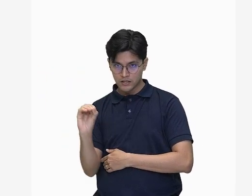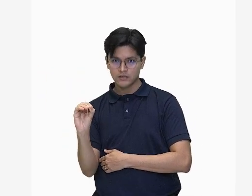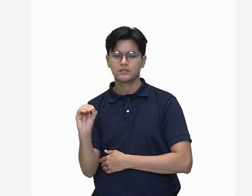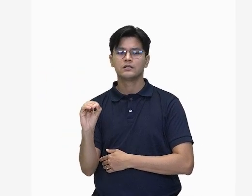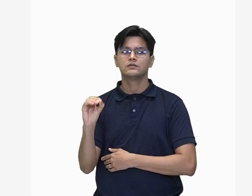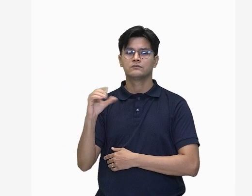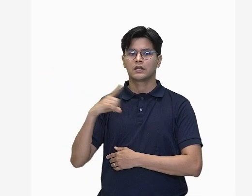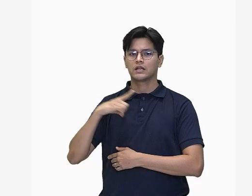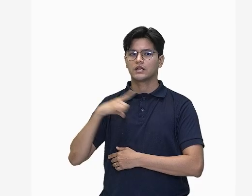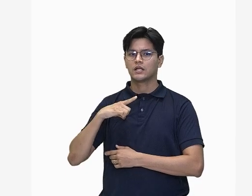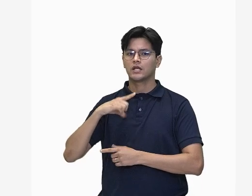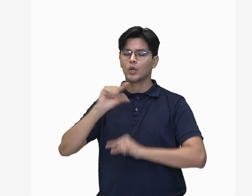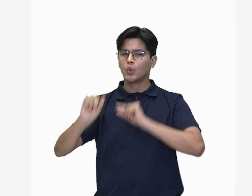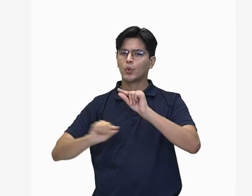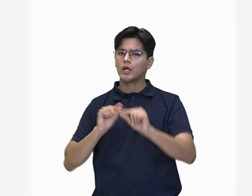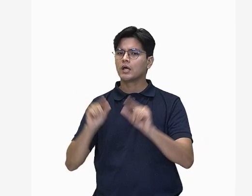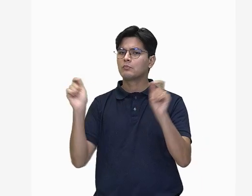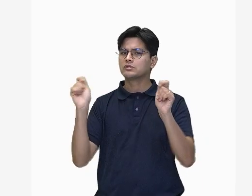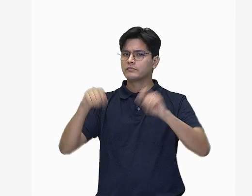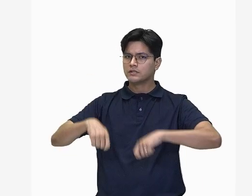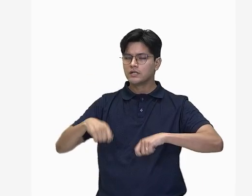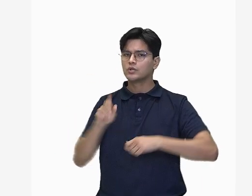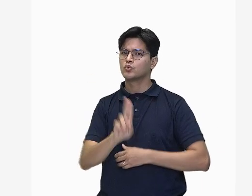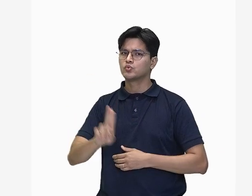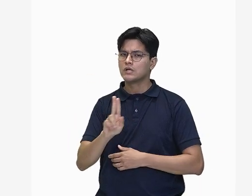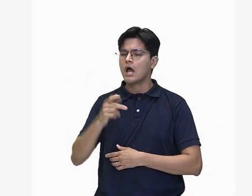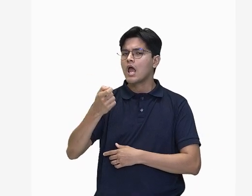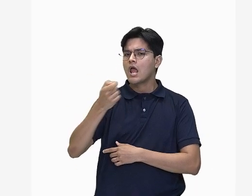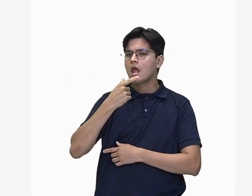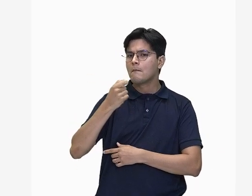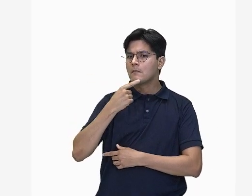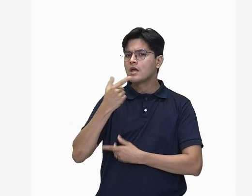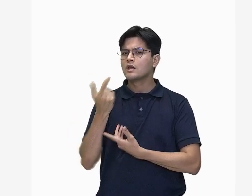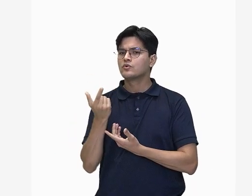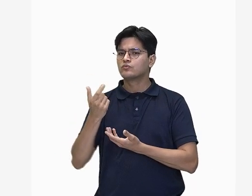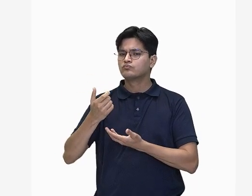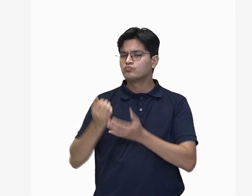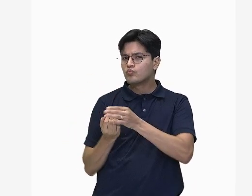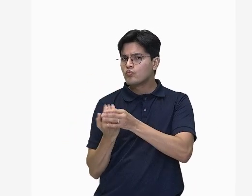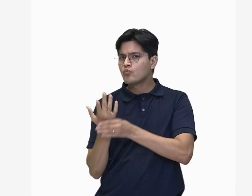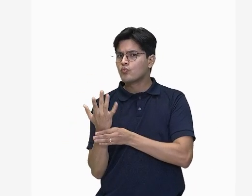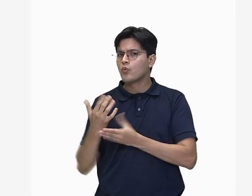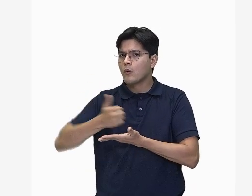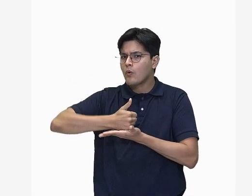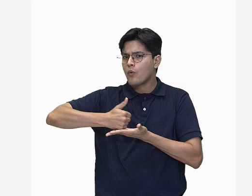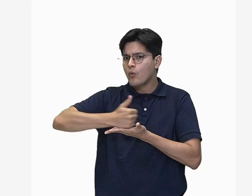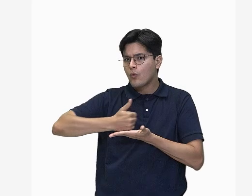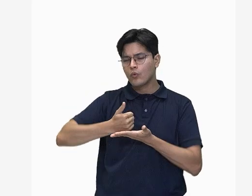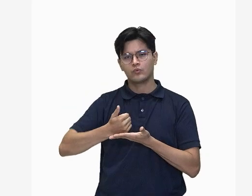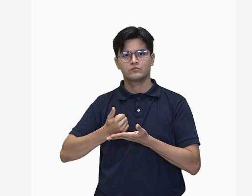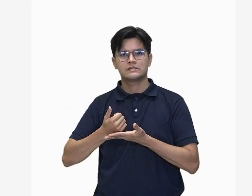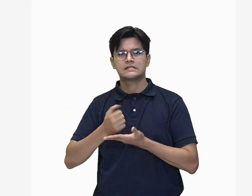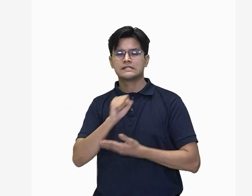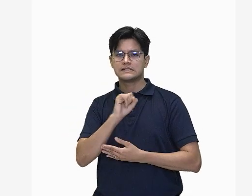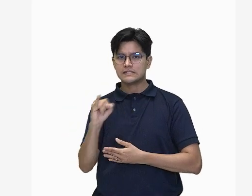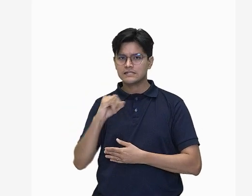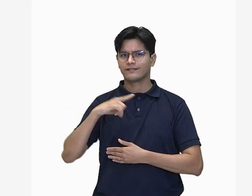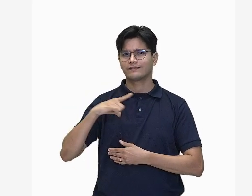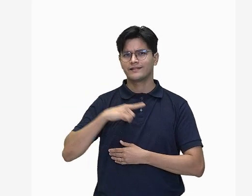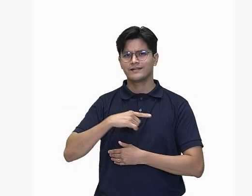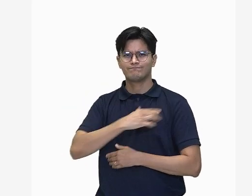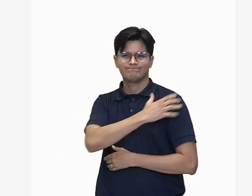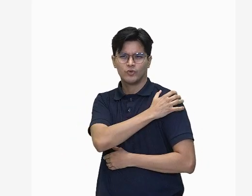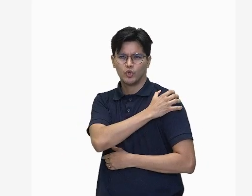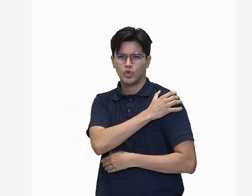imunomodulador e anti-inflamatório, usada para auxiliar no tratamento de artrite e para fortalecer o